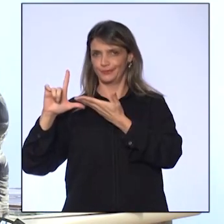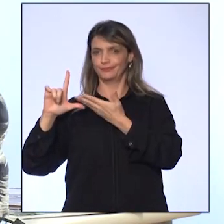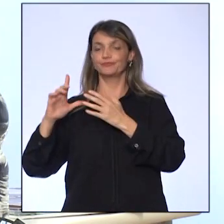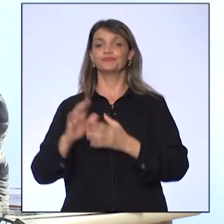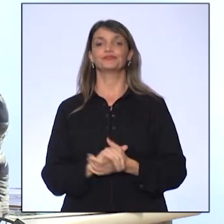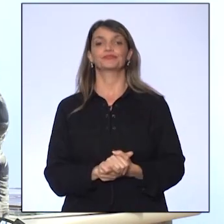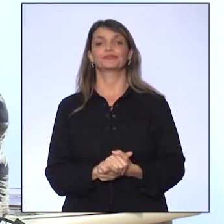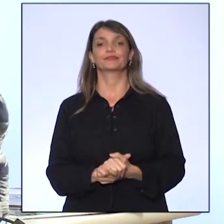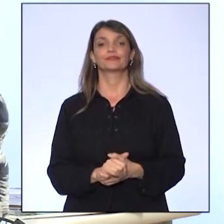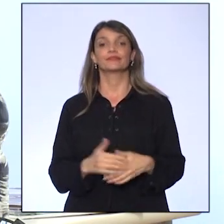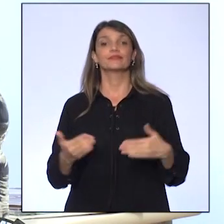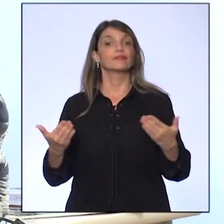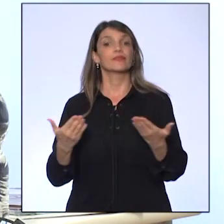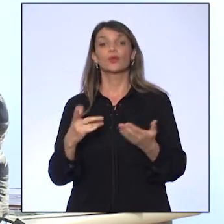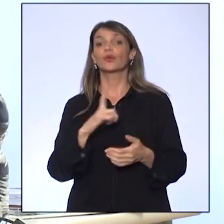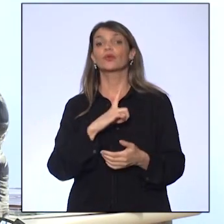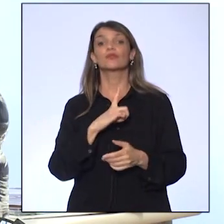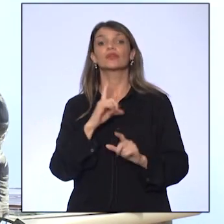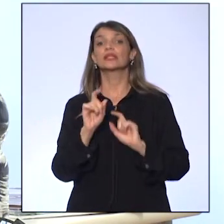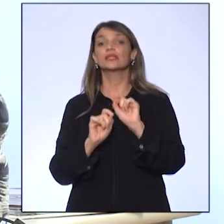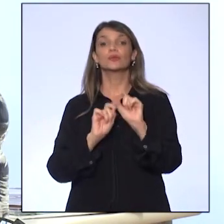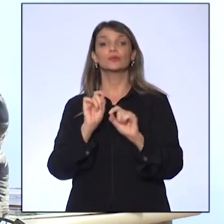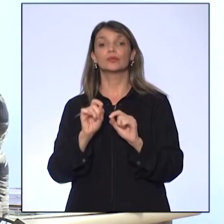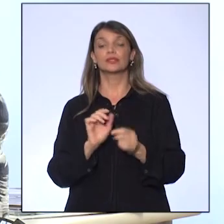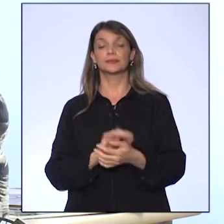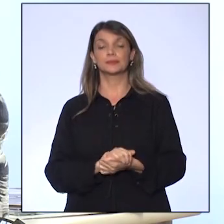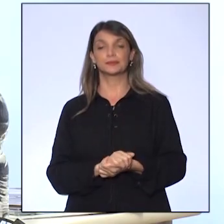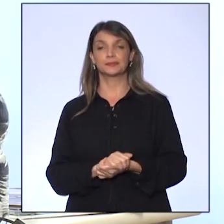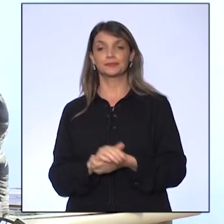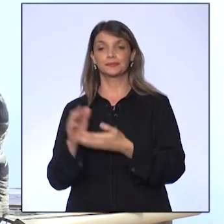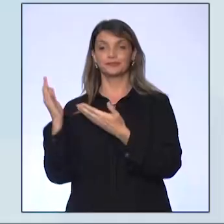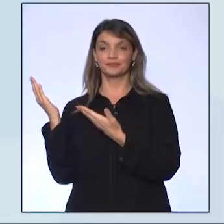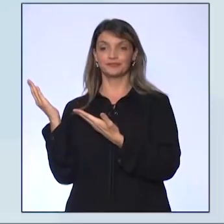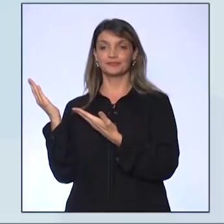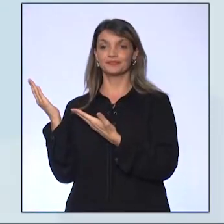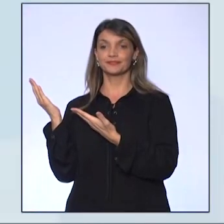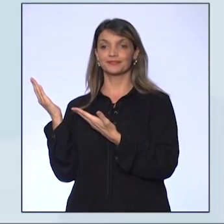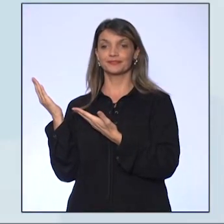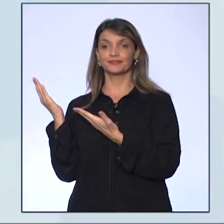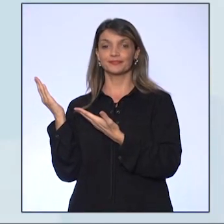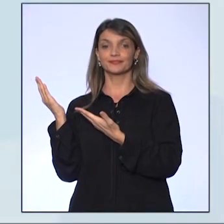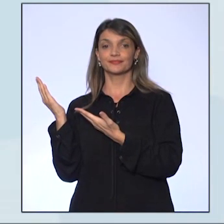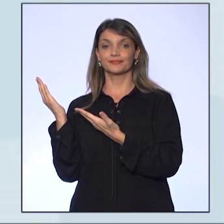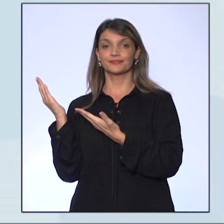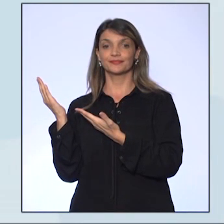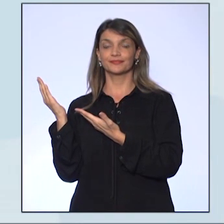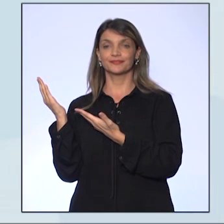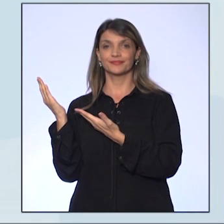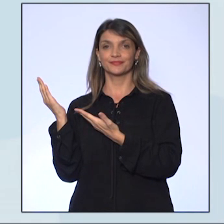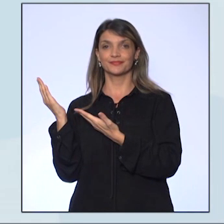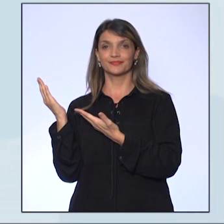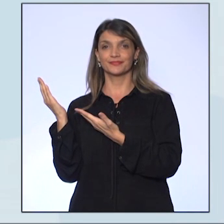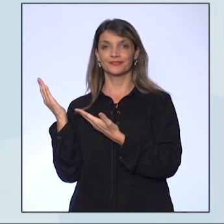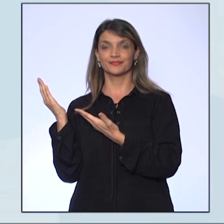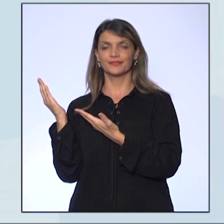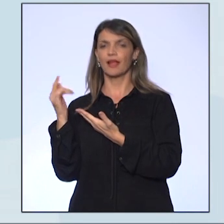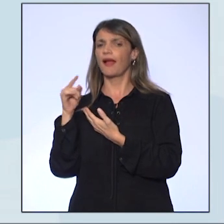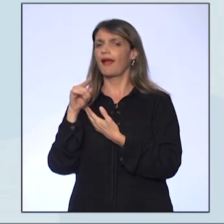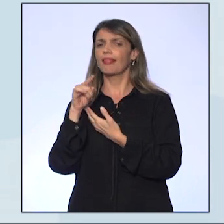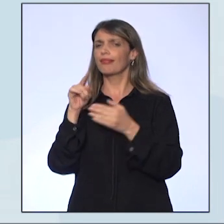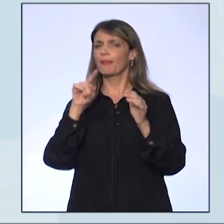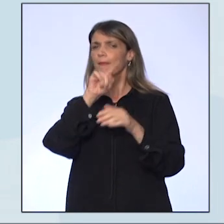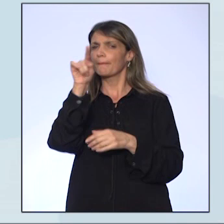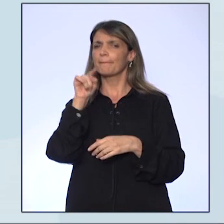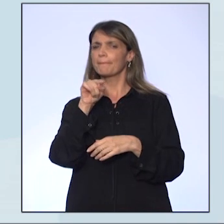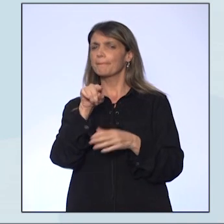vou passar agora um próximo slide, ok? Vai ficar na tela para vocês. E ali tem uma